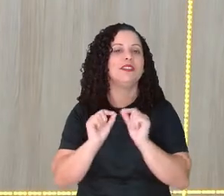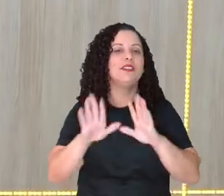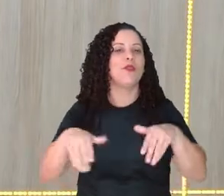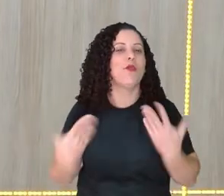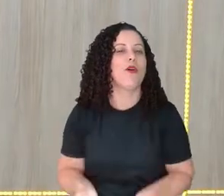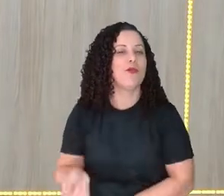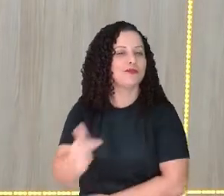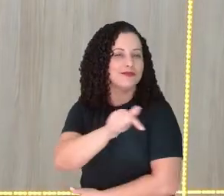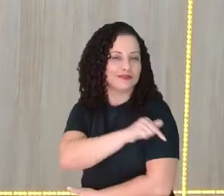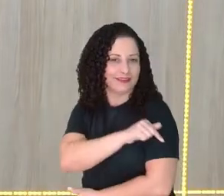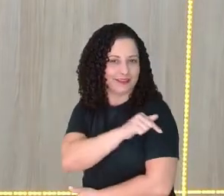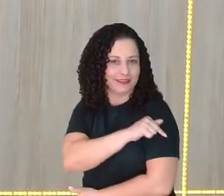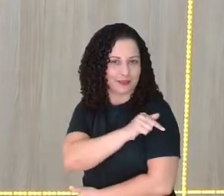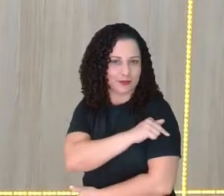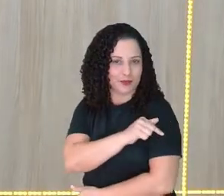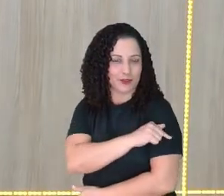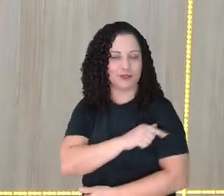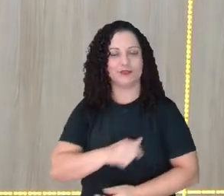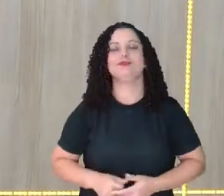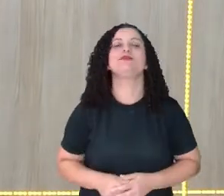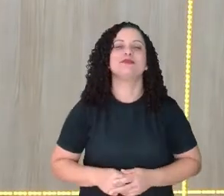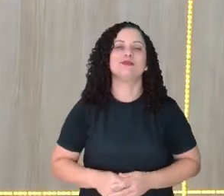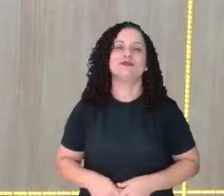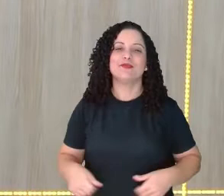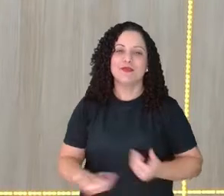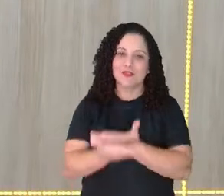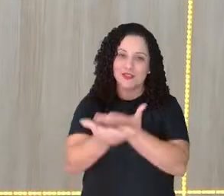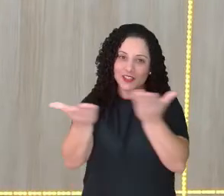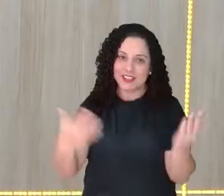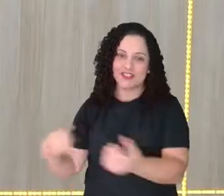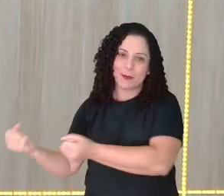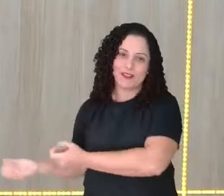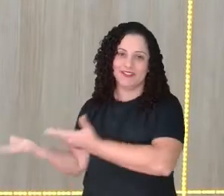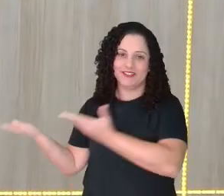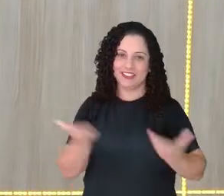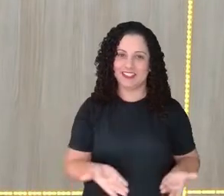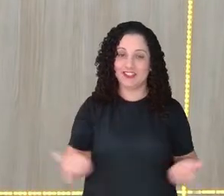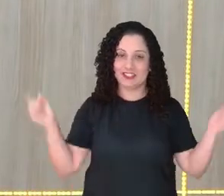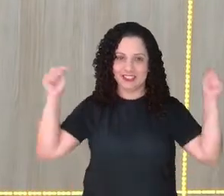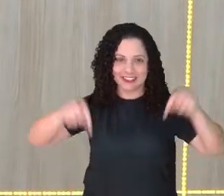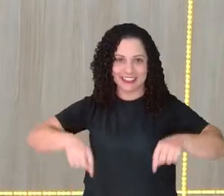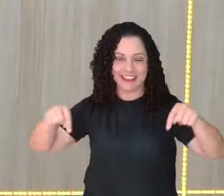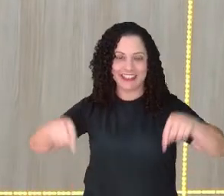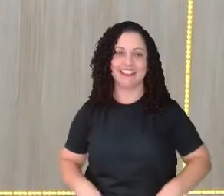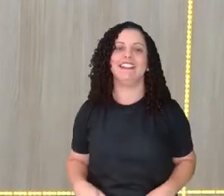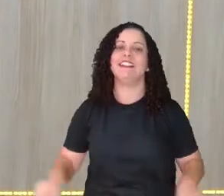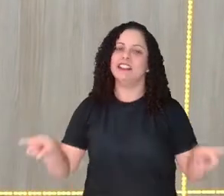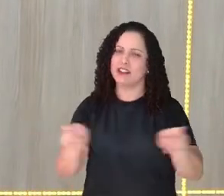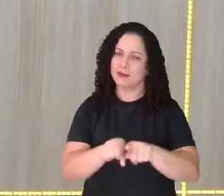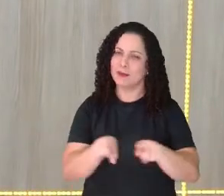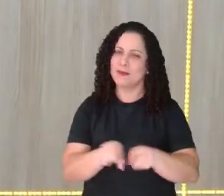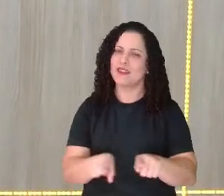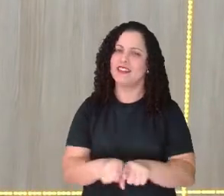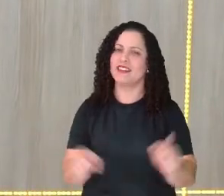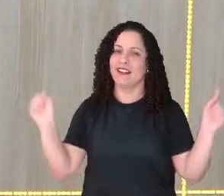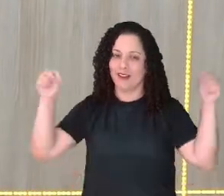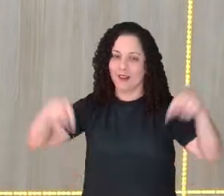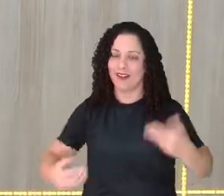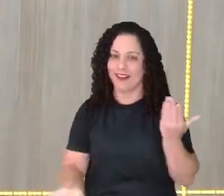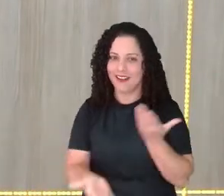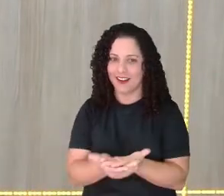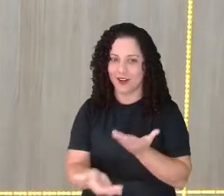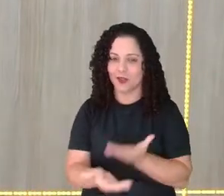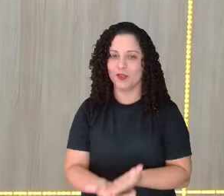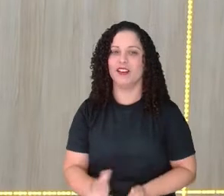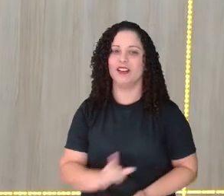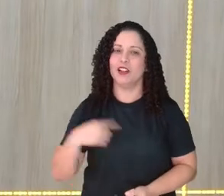aí do 7º ano, tá bom? Então seja muito bem-vindo, seja muito bem-vinda a essa aula. A gente